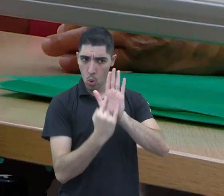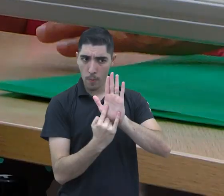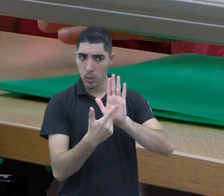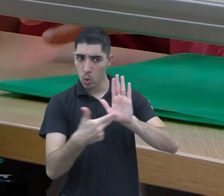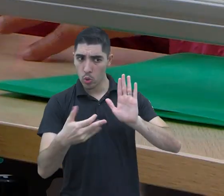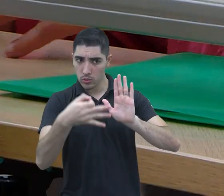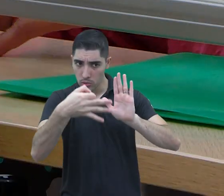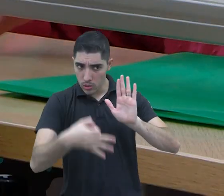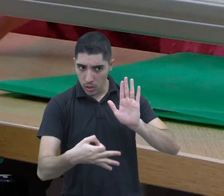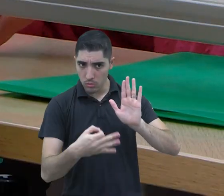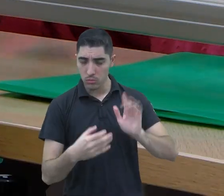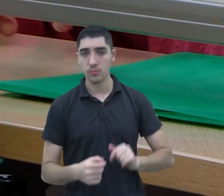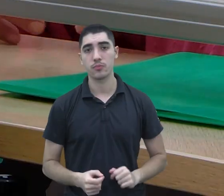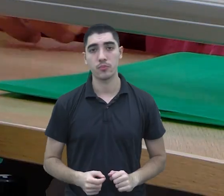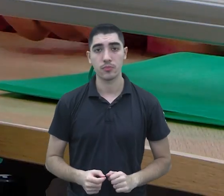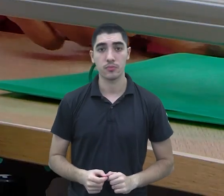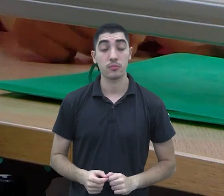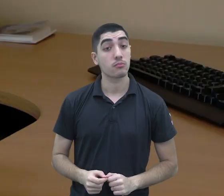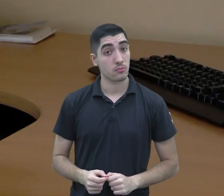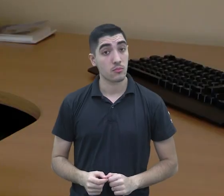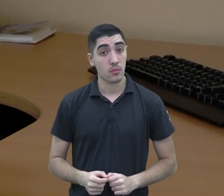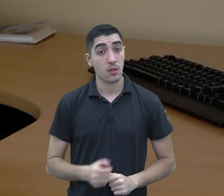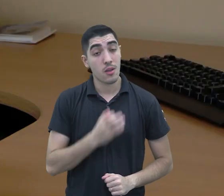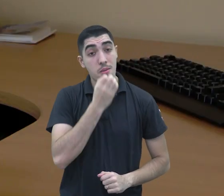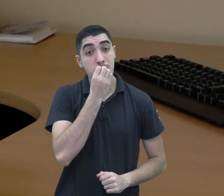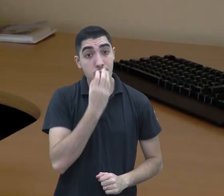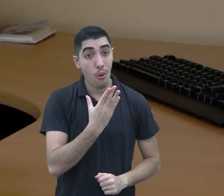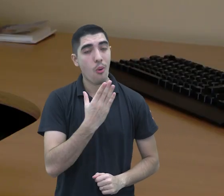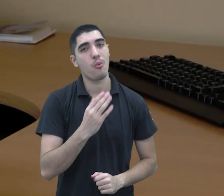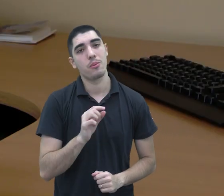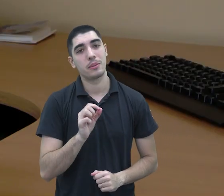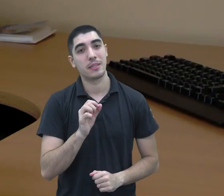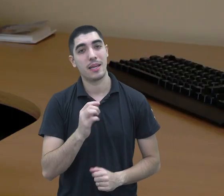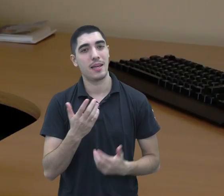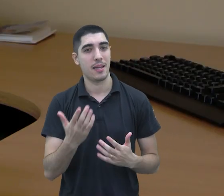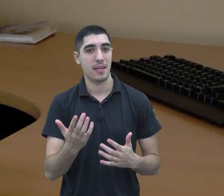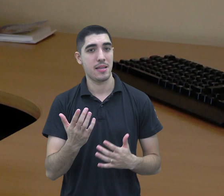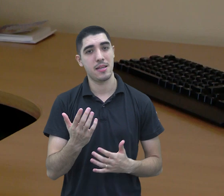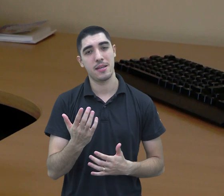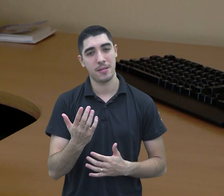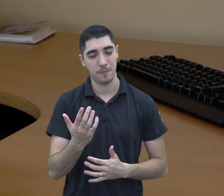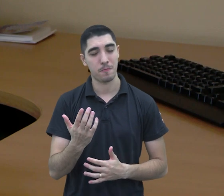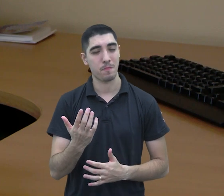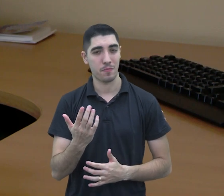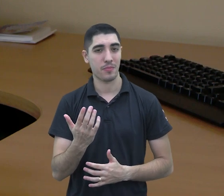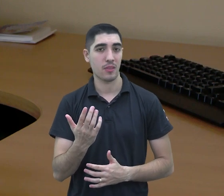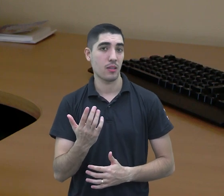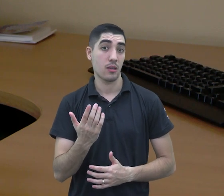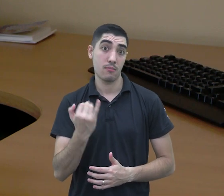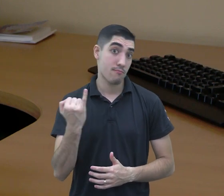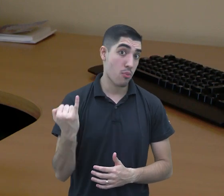com os documentos necessários em mãos. Seria muito bom, praticamente